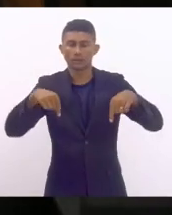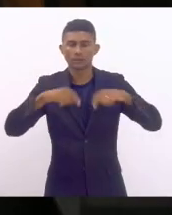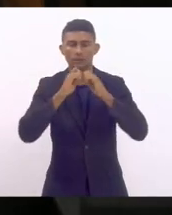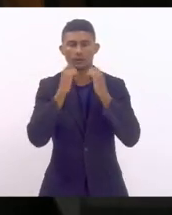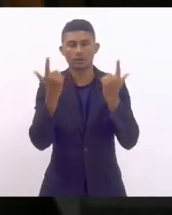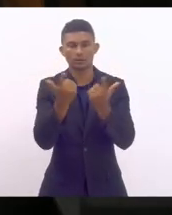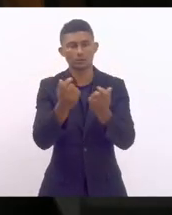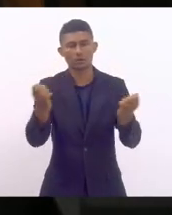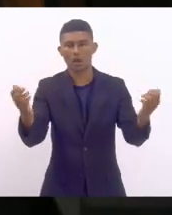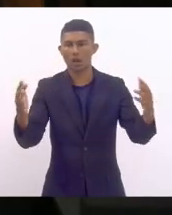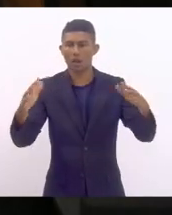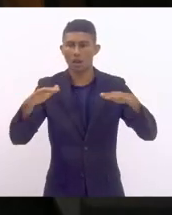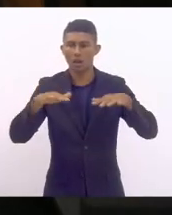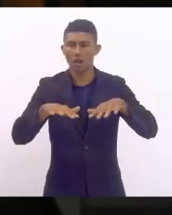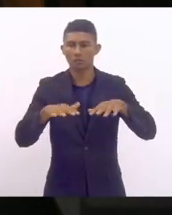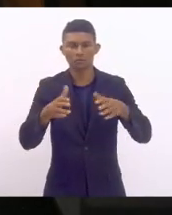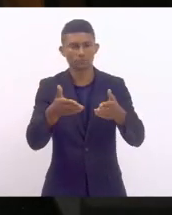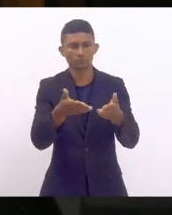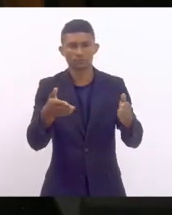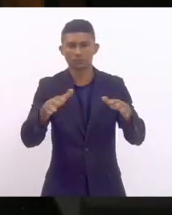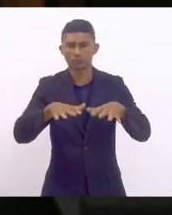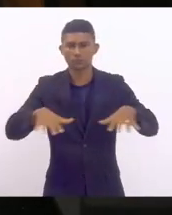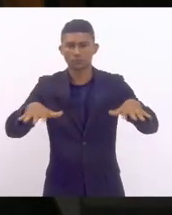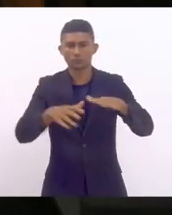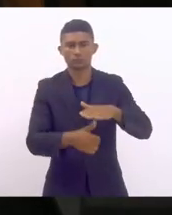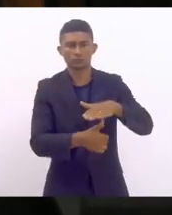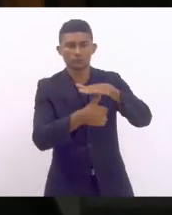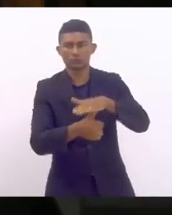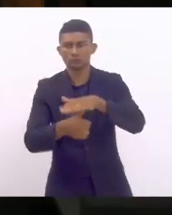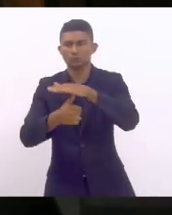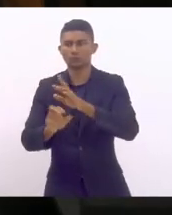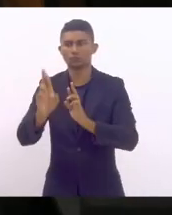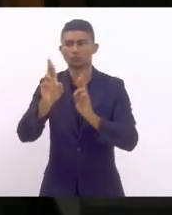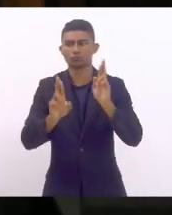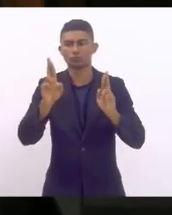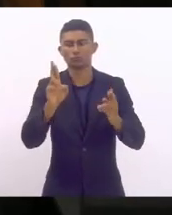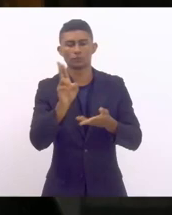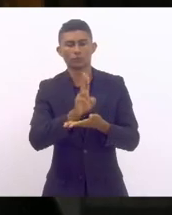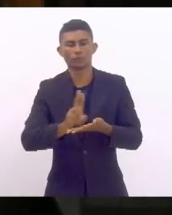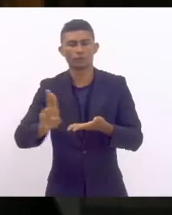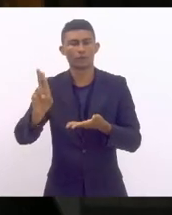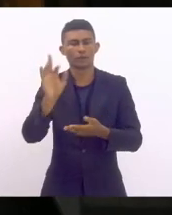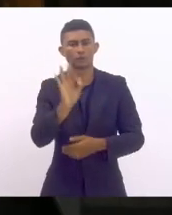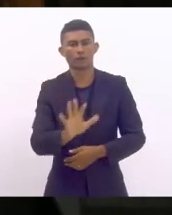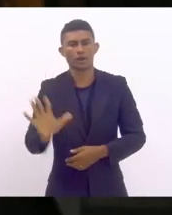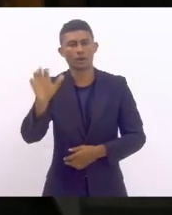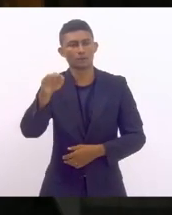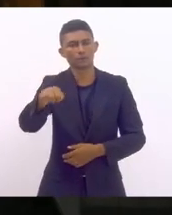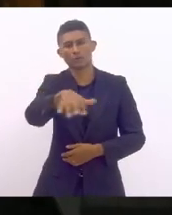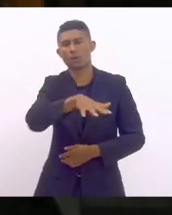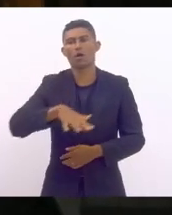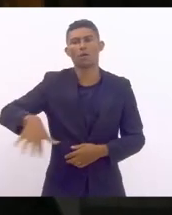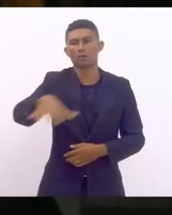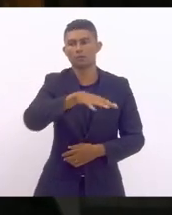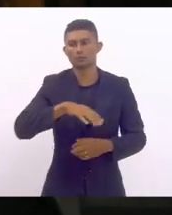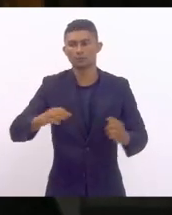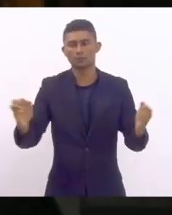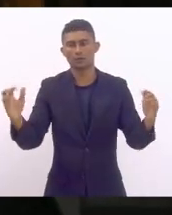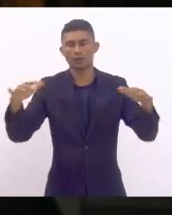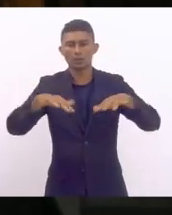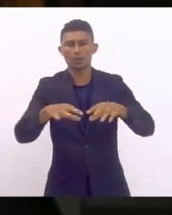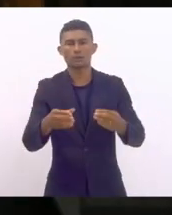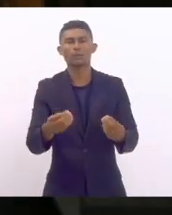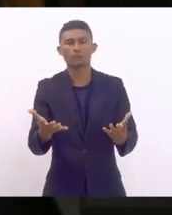Assembleia Legislativa todos os reitores das nossas universidades federais para